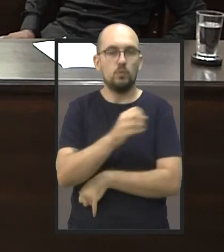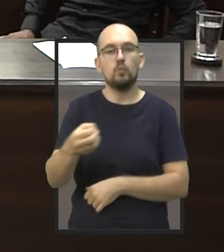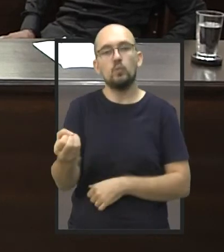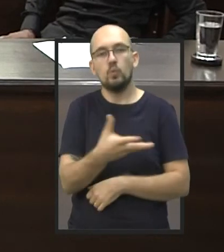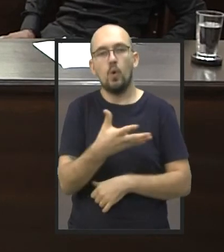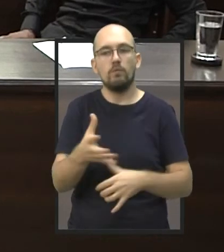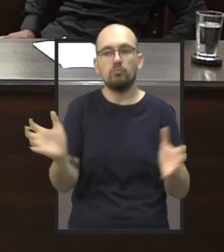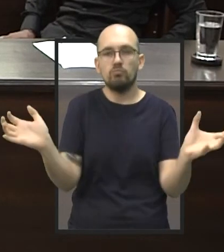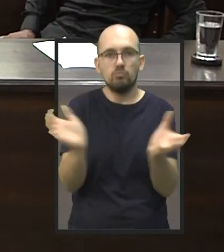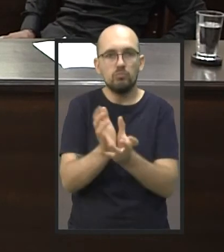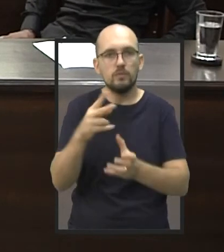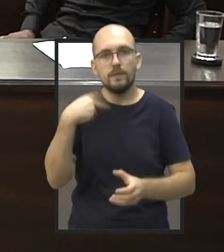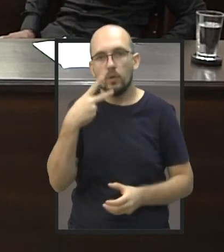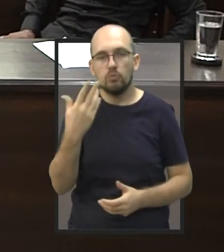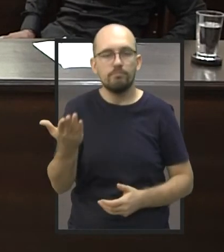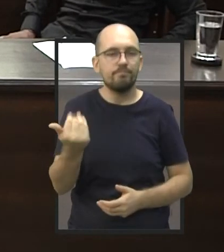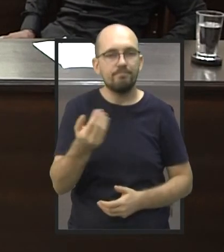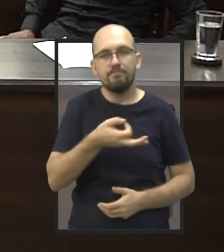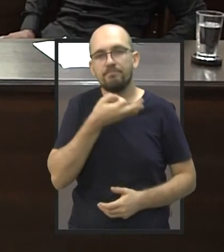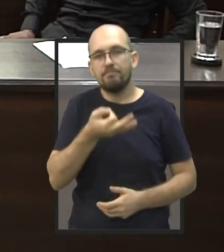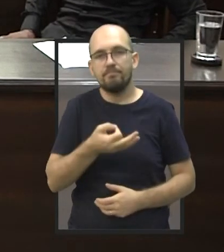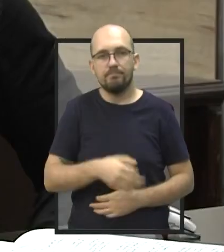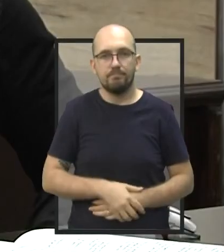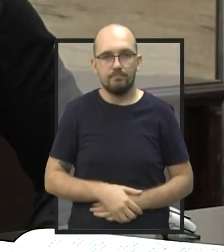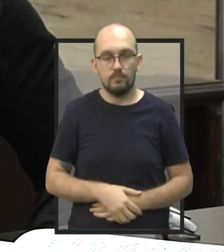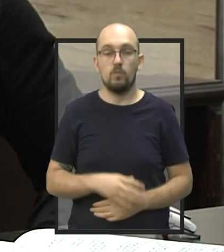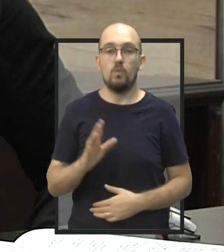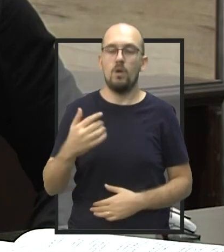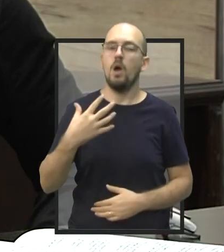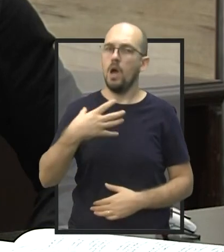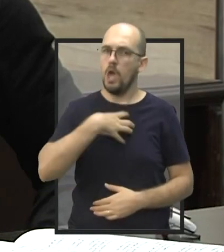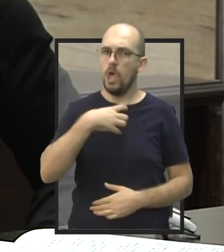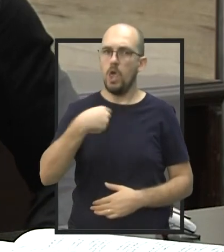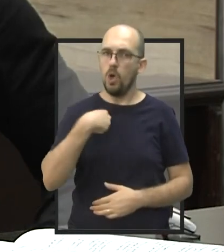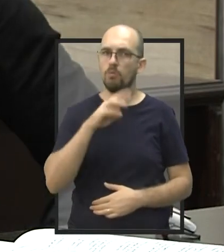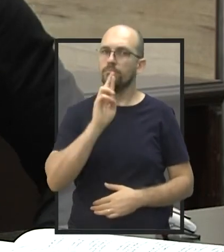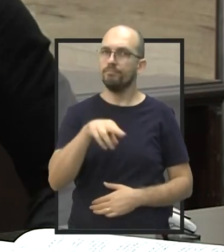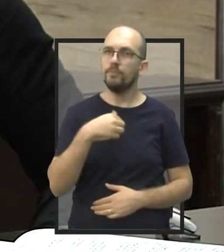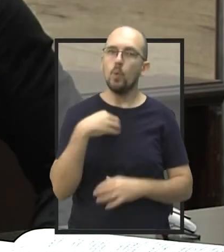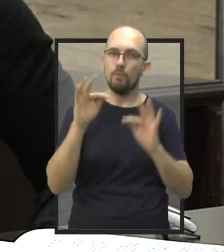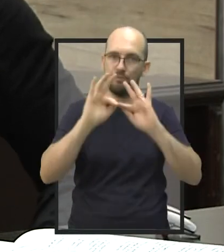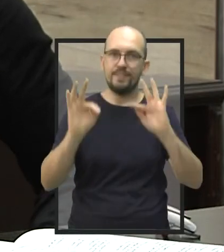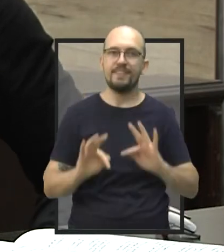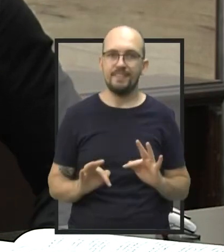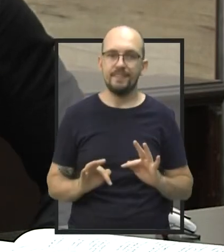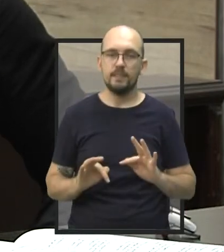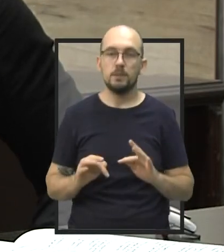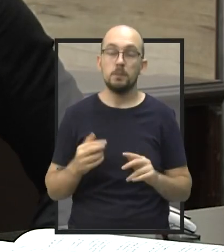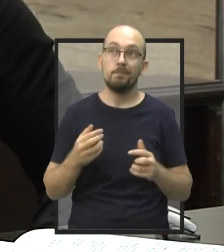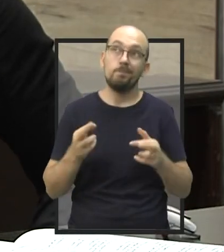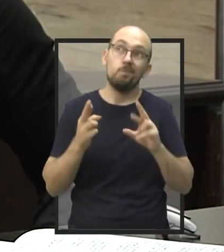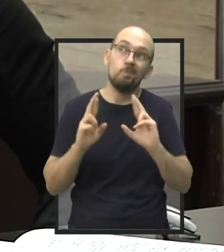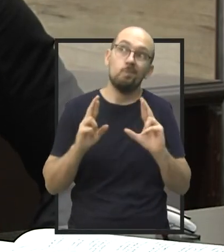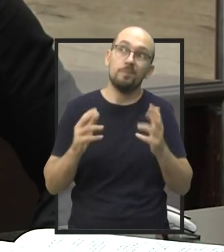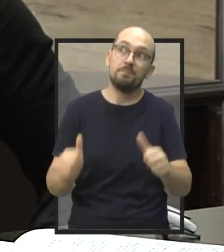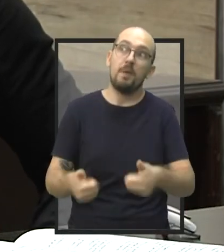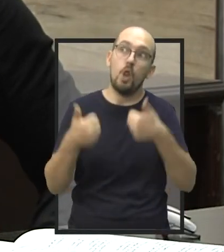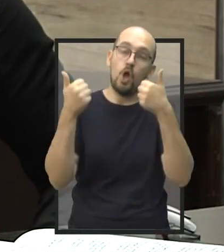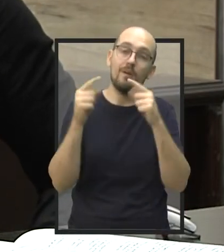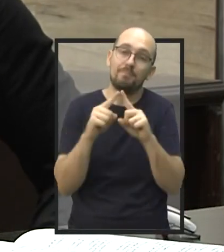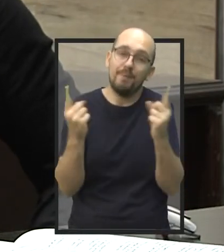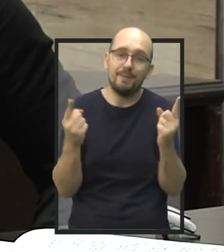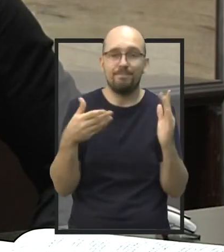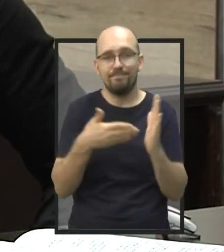nova formação da Câmara? Tá, eu assim, estou feliz, né? Estamos felizes, né? A gente gostaria que tivesse até melhor, né? Mas dentro